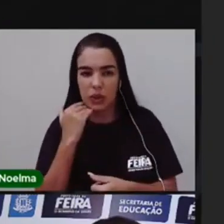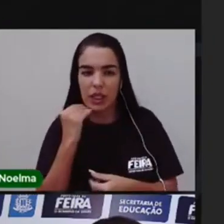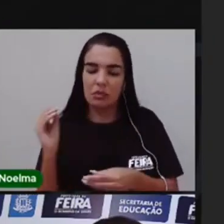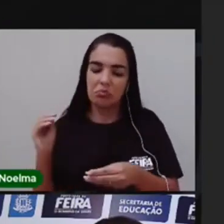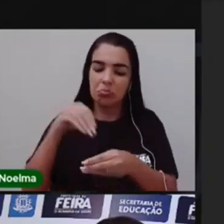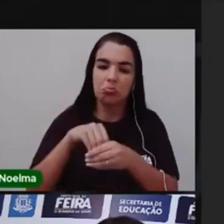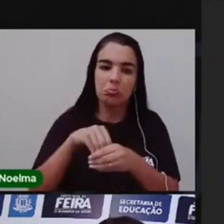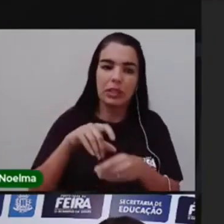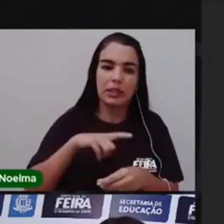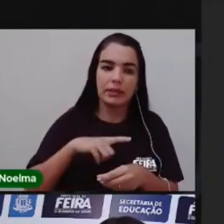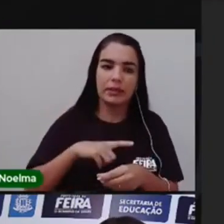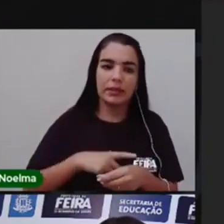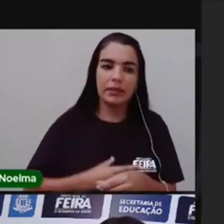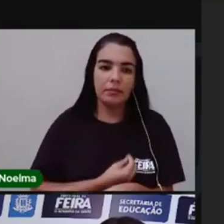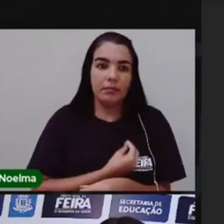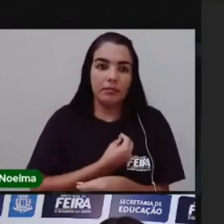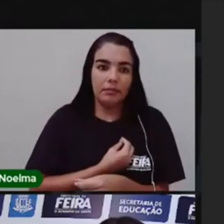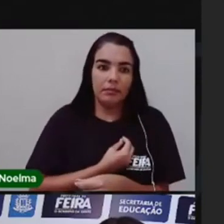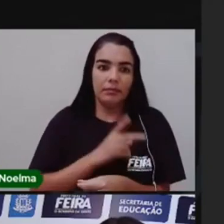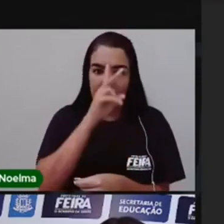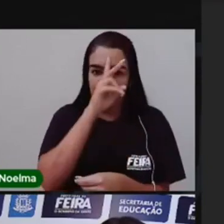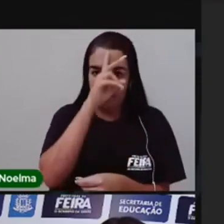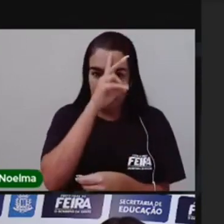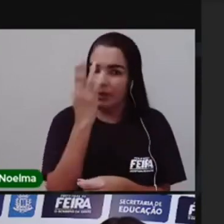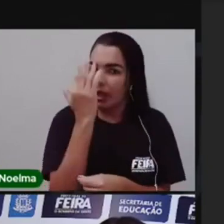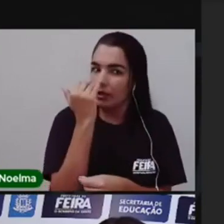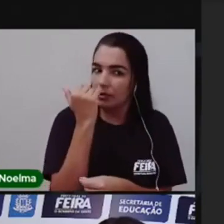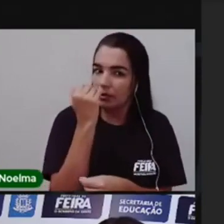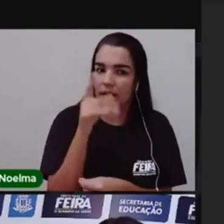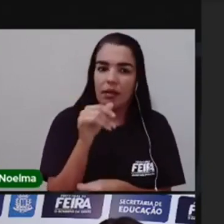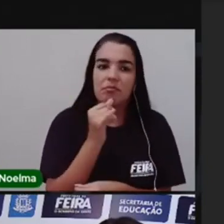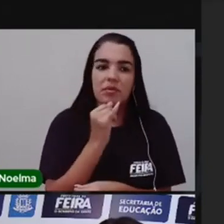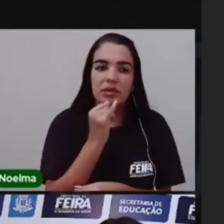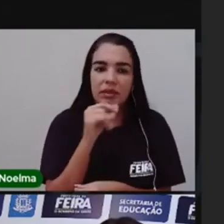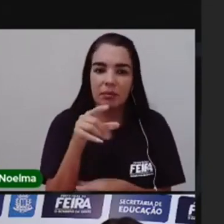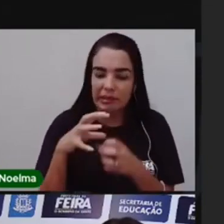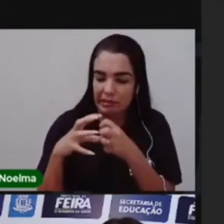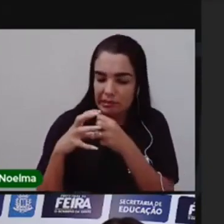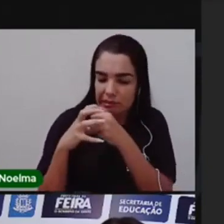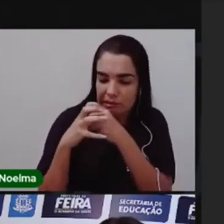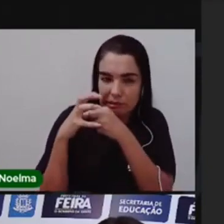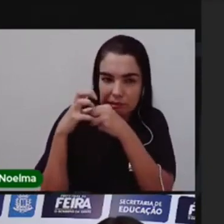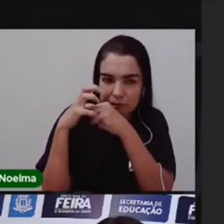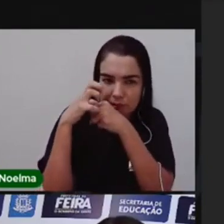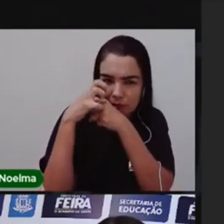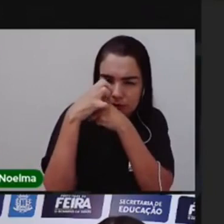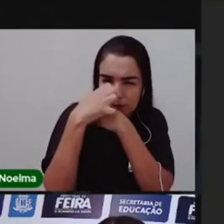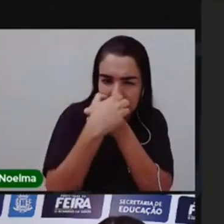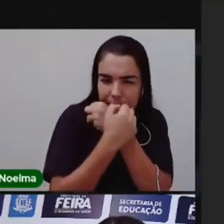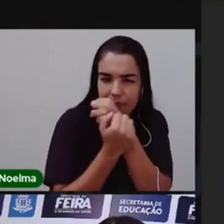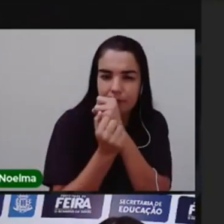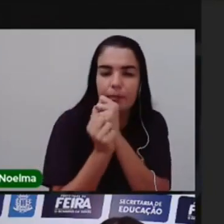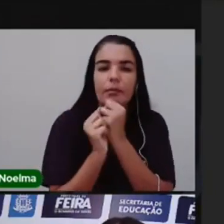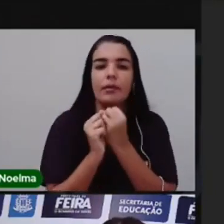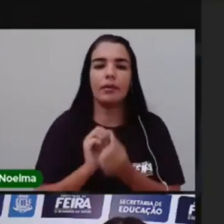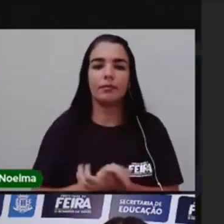obtenção de nutrientes. Aí aqui a gente tem alguns exemplos, né, de fungos consumindo aí esses alimentos,